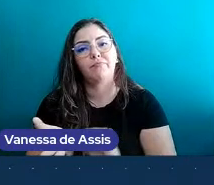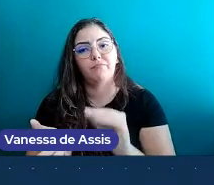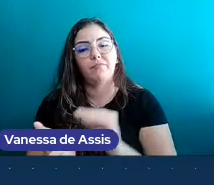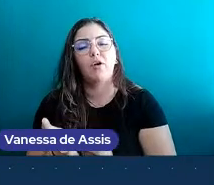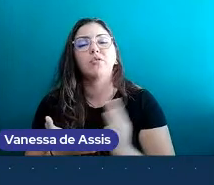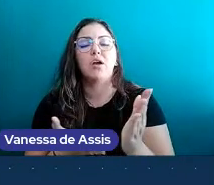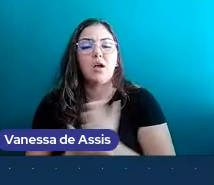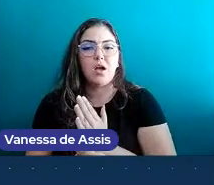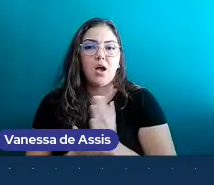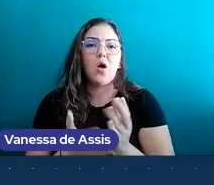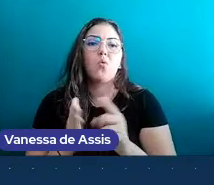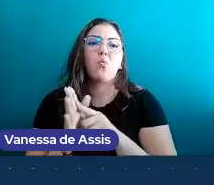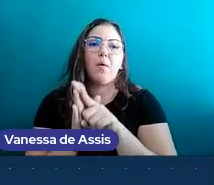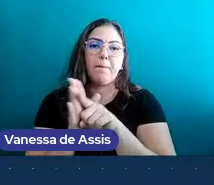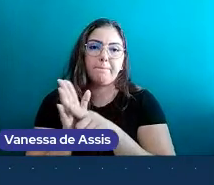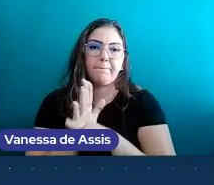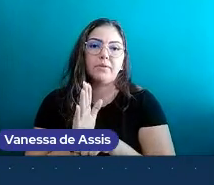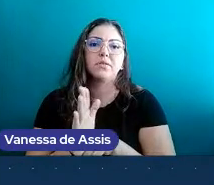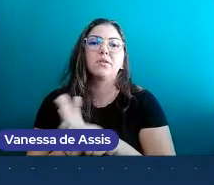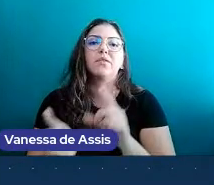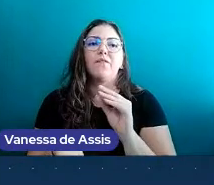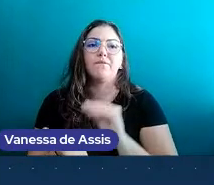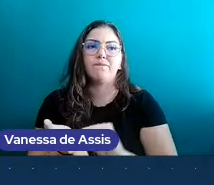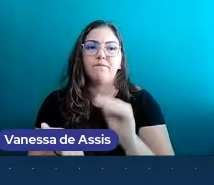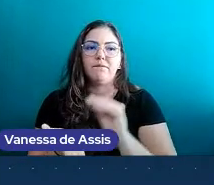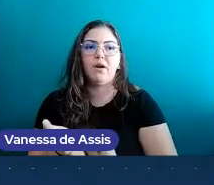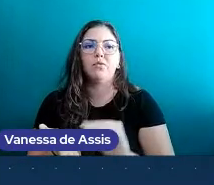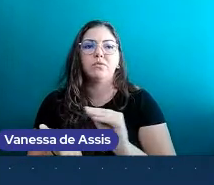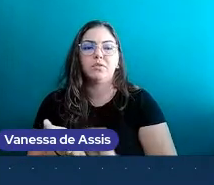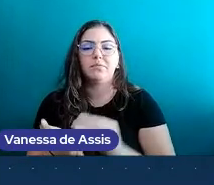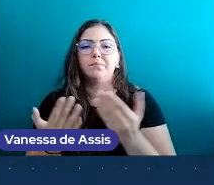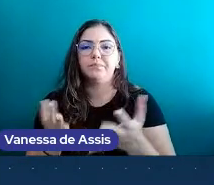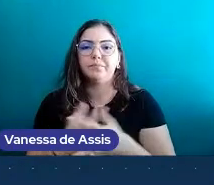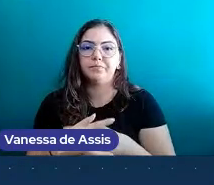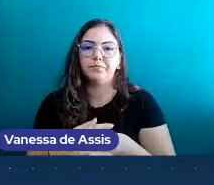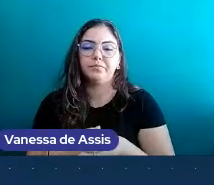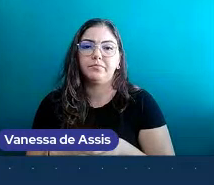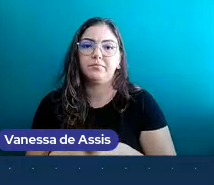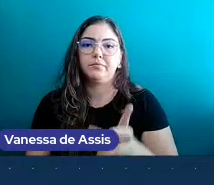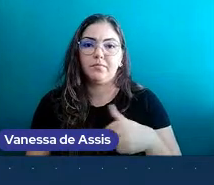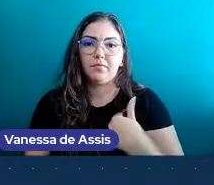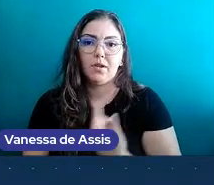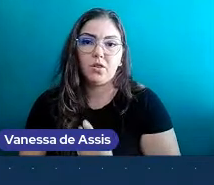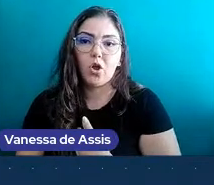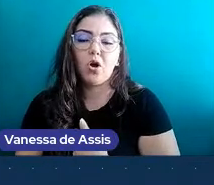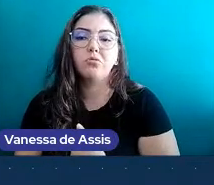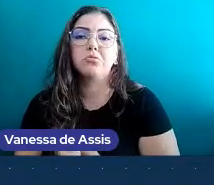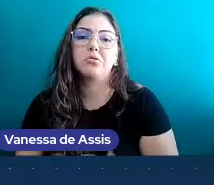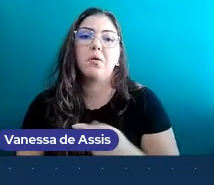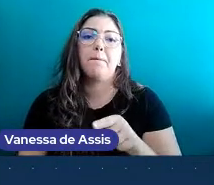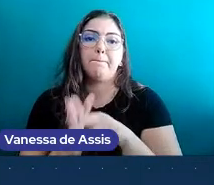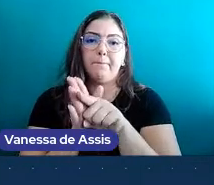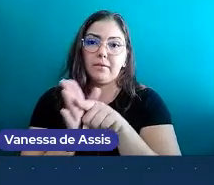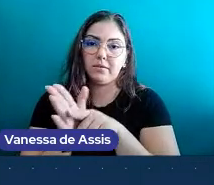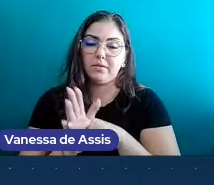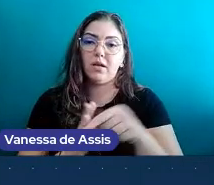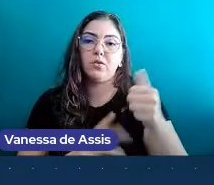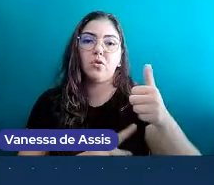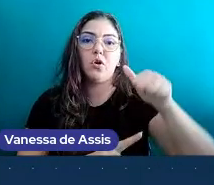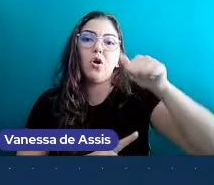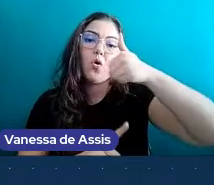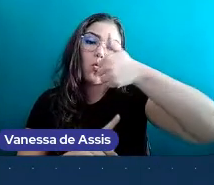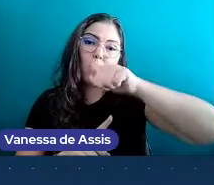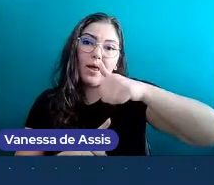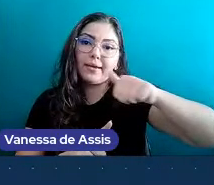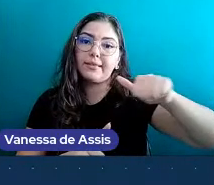pesquisas, alguns editores, desculpa, têm solicitado. E nós, como pesquisadores qualitativos, a gente precisa saber de todo esse debate para poder